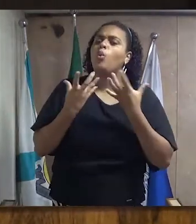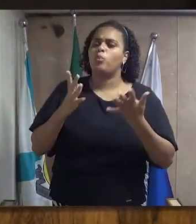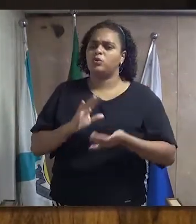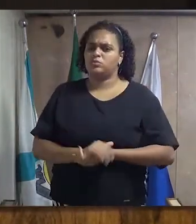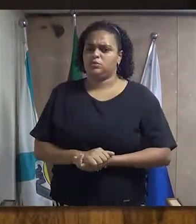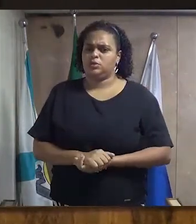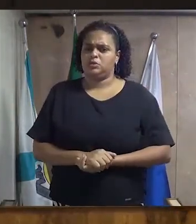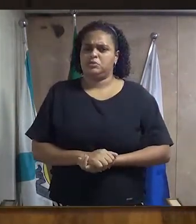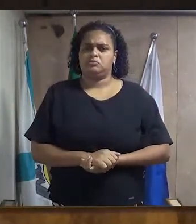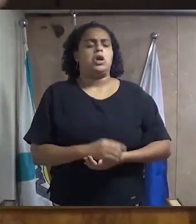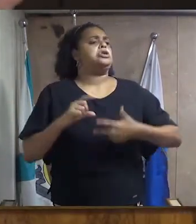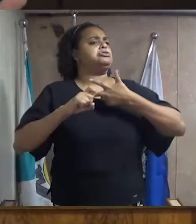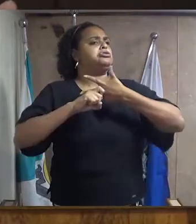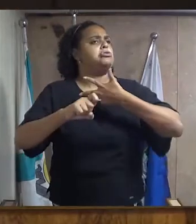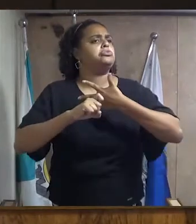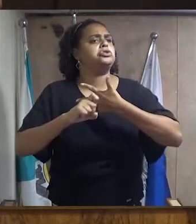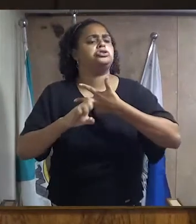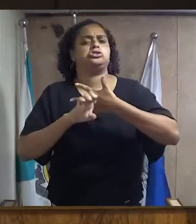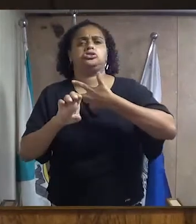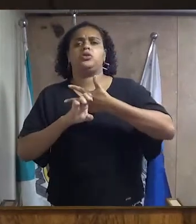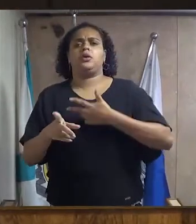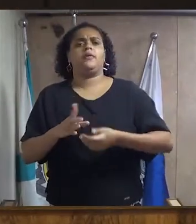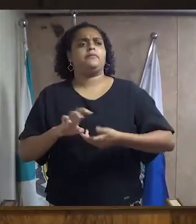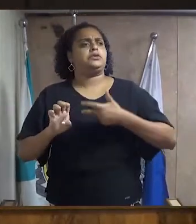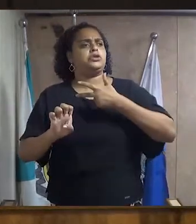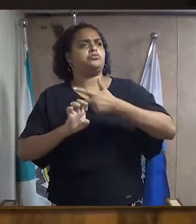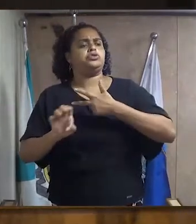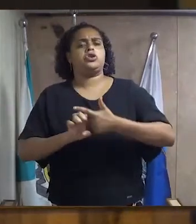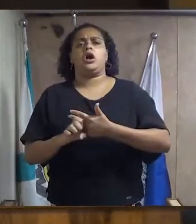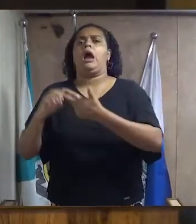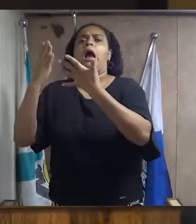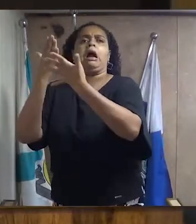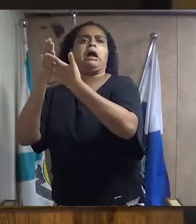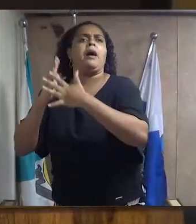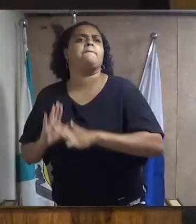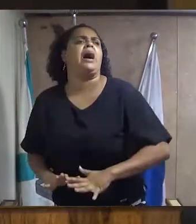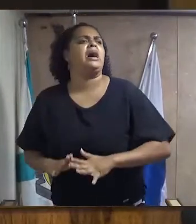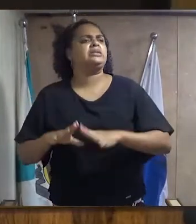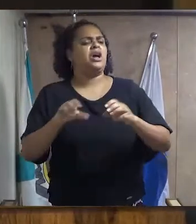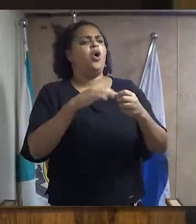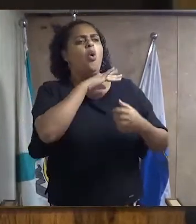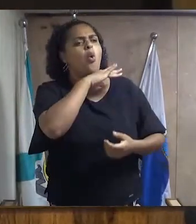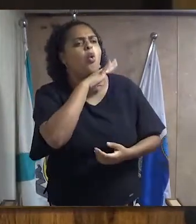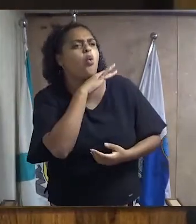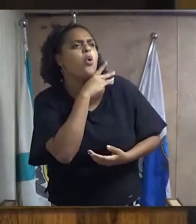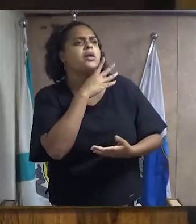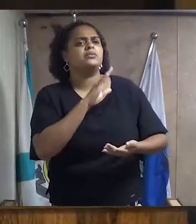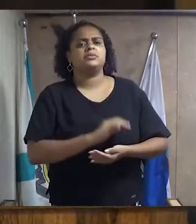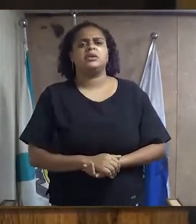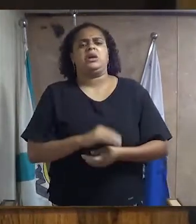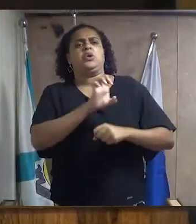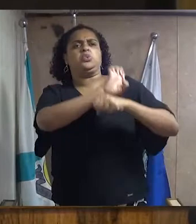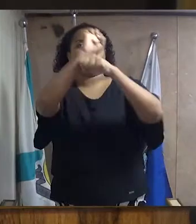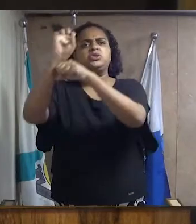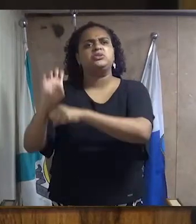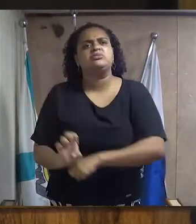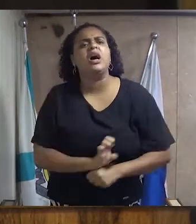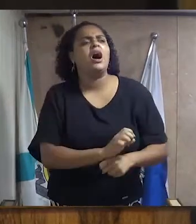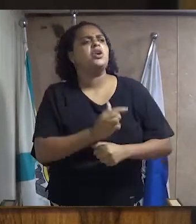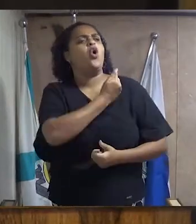um chefe do executivo que pegou a cidade falida, que pegou a cidade sucateada, que pegou o Estado com os